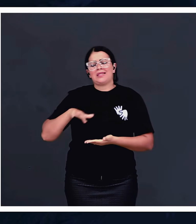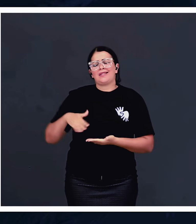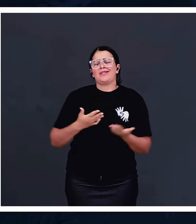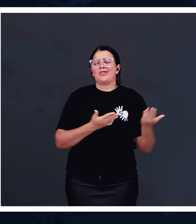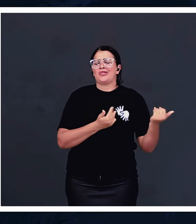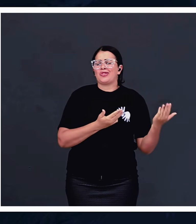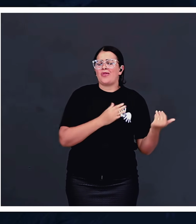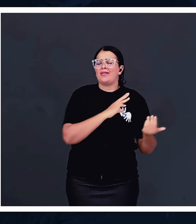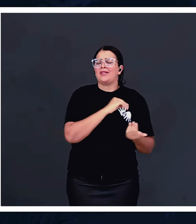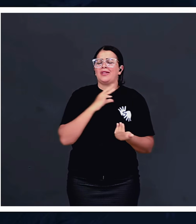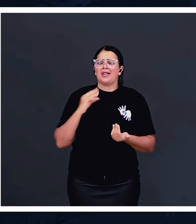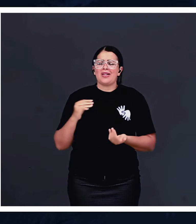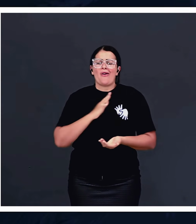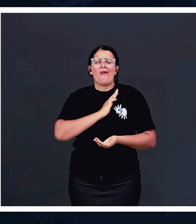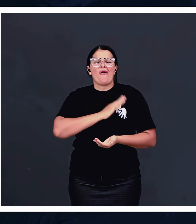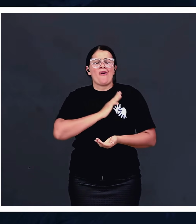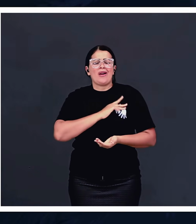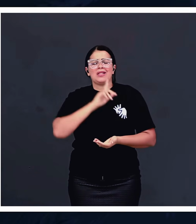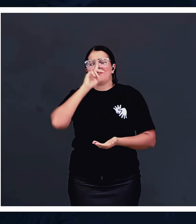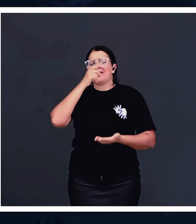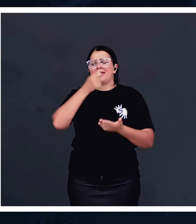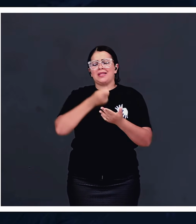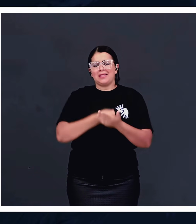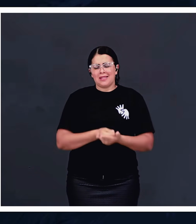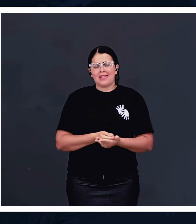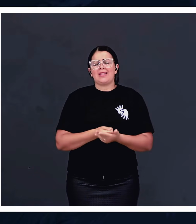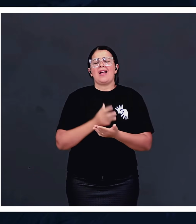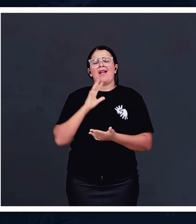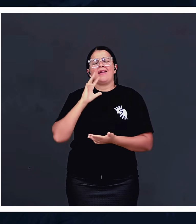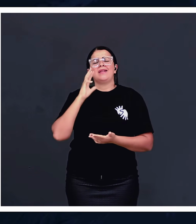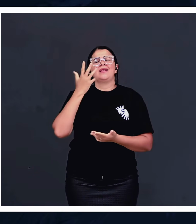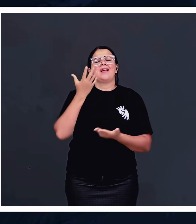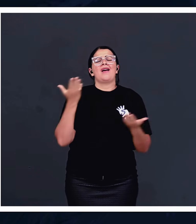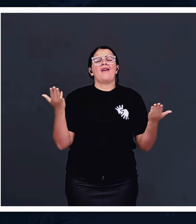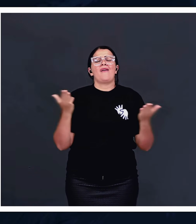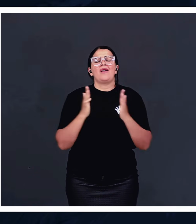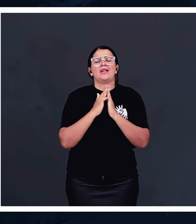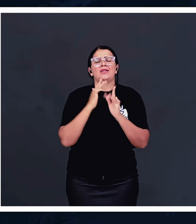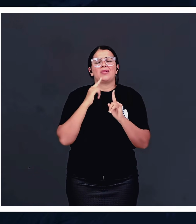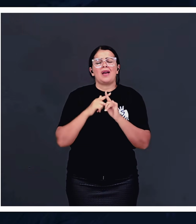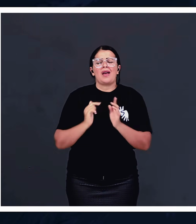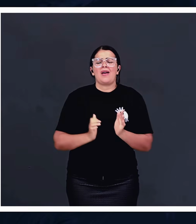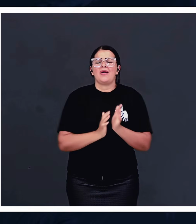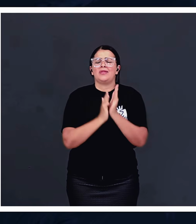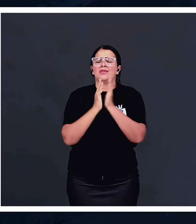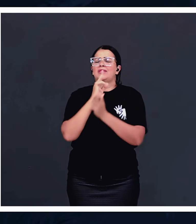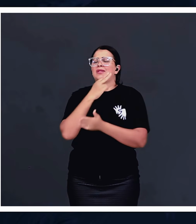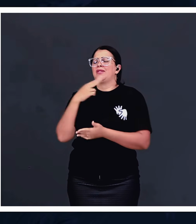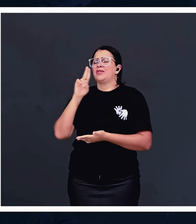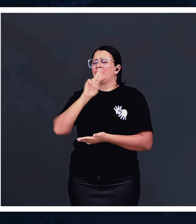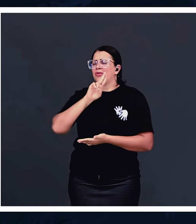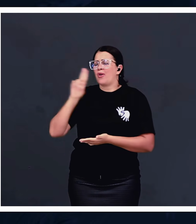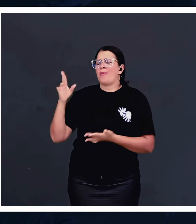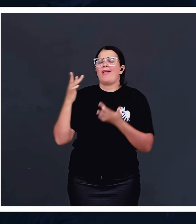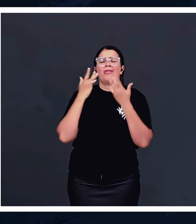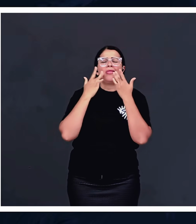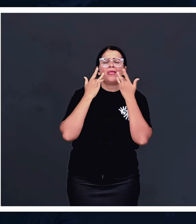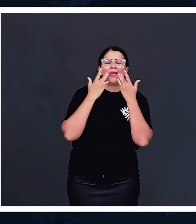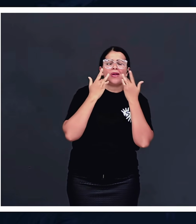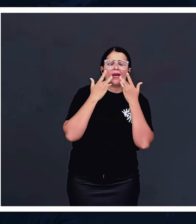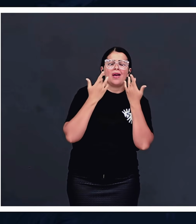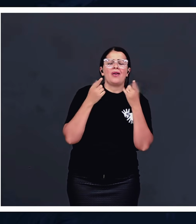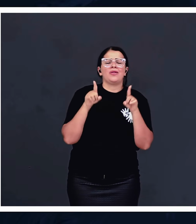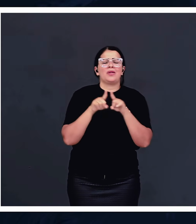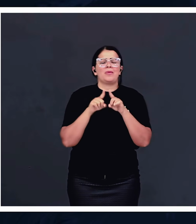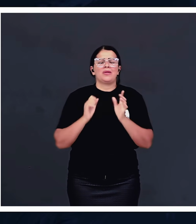jovens, meu Deus, que com o coração decidido estão na Tua casa adorando o Teu nome. Adorando no teatro, adorando, meu